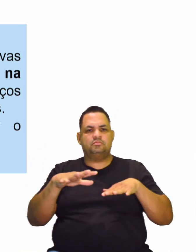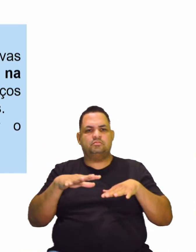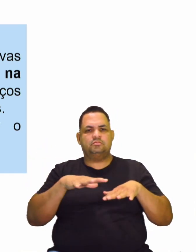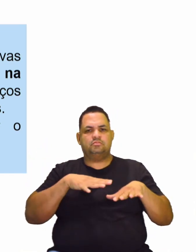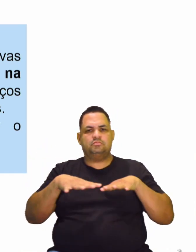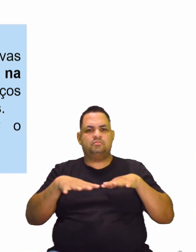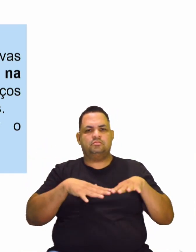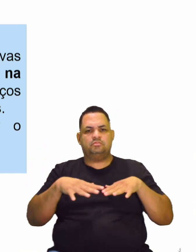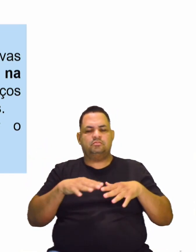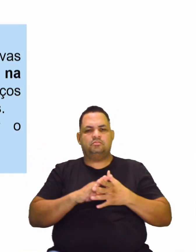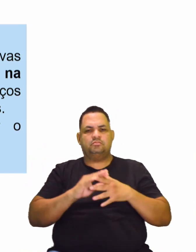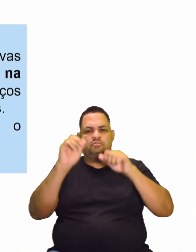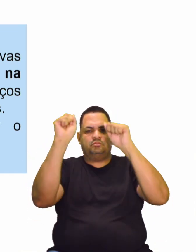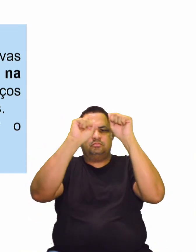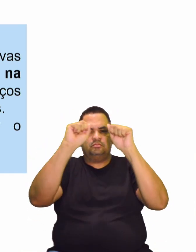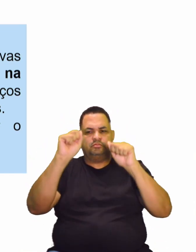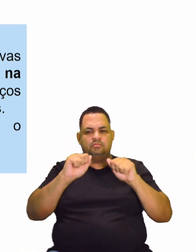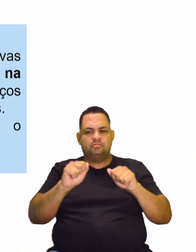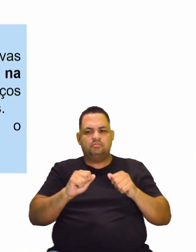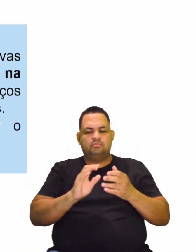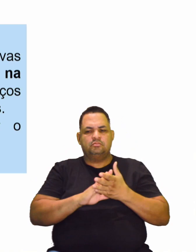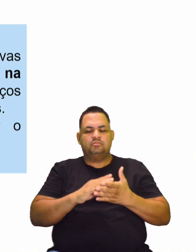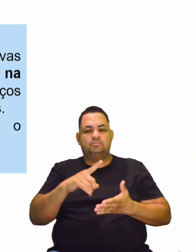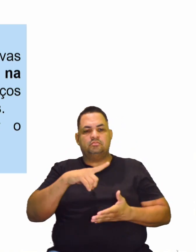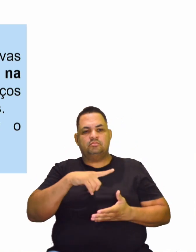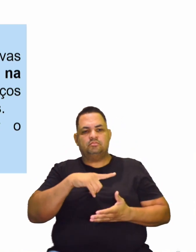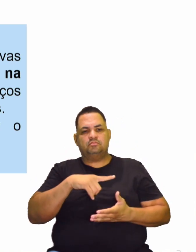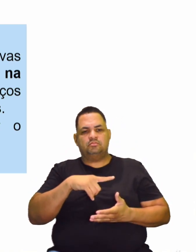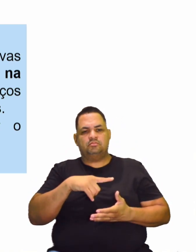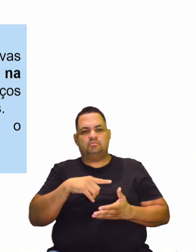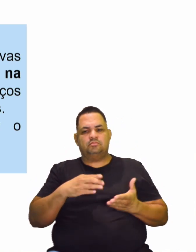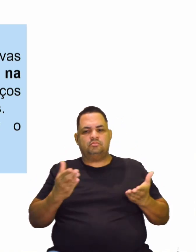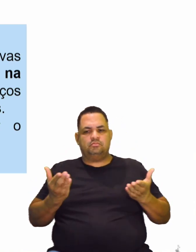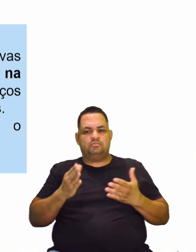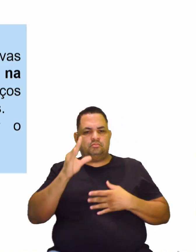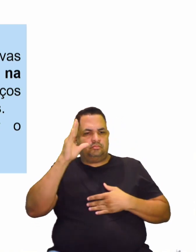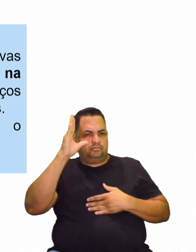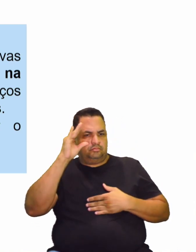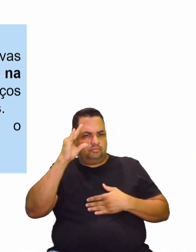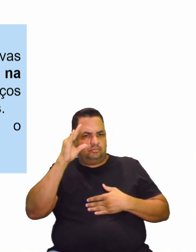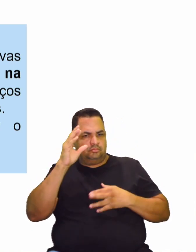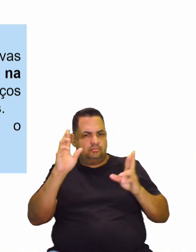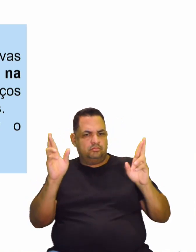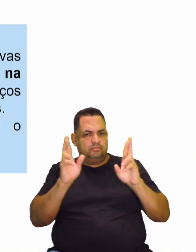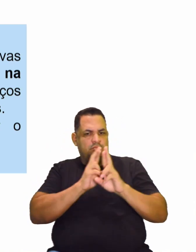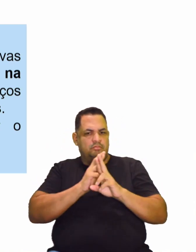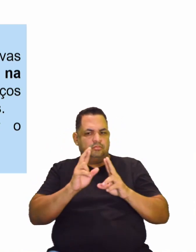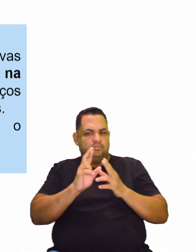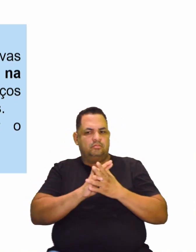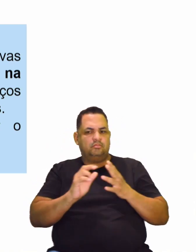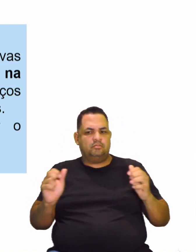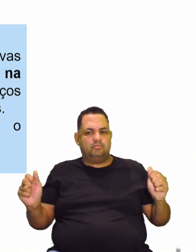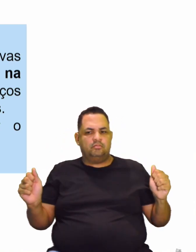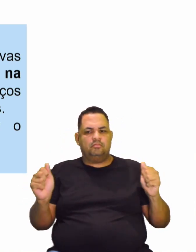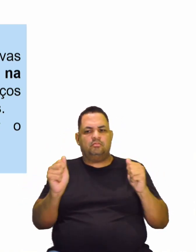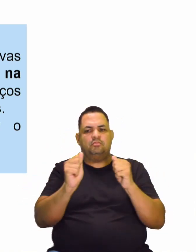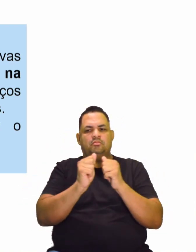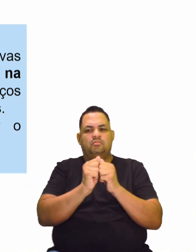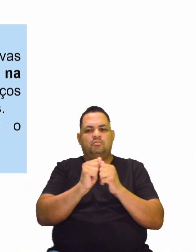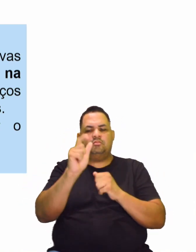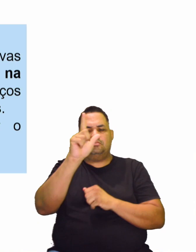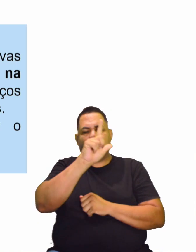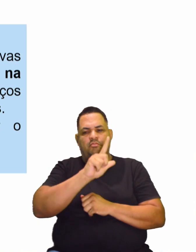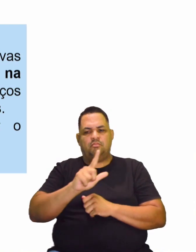Então, trouxemos ali aquela curiosidade, aquela relação ali com a literatura, né, da